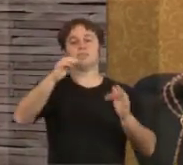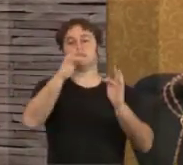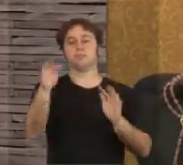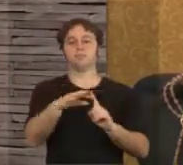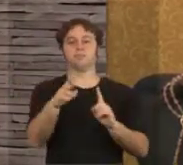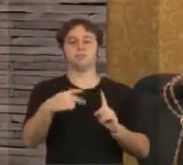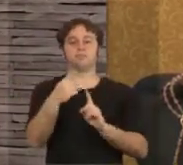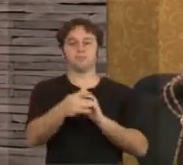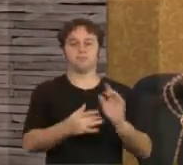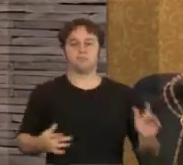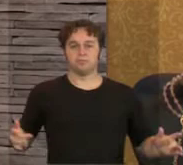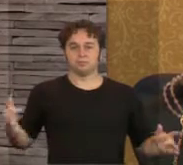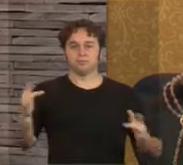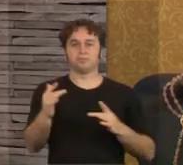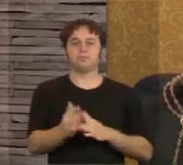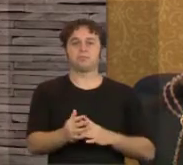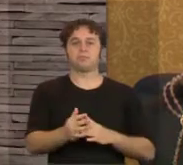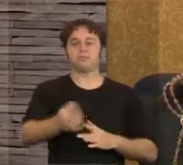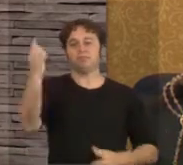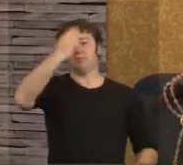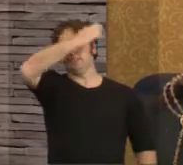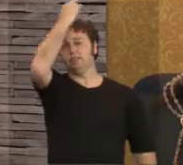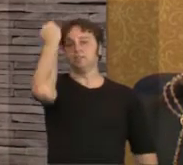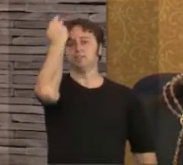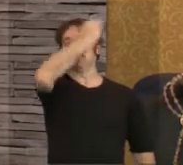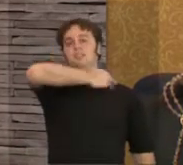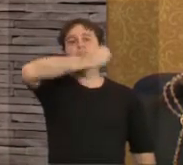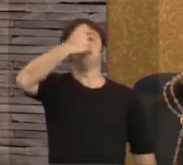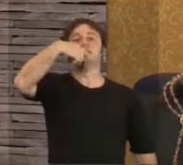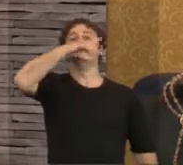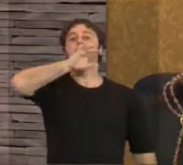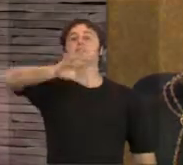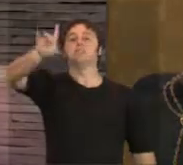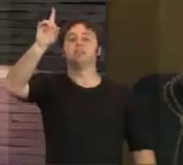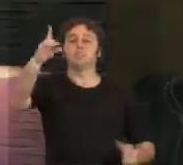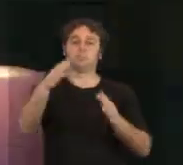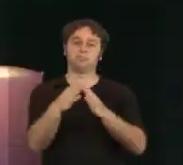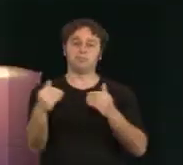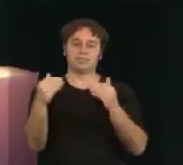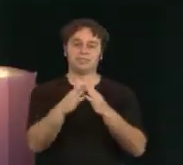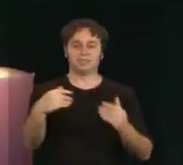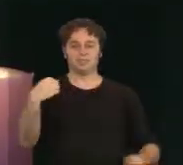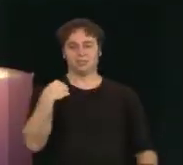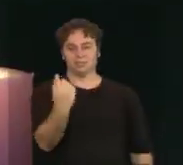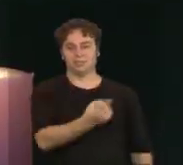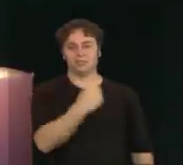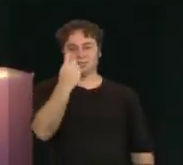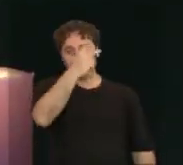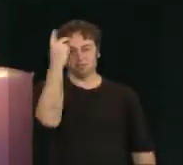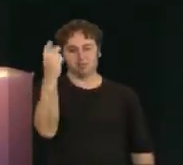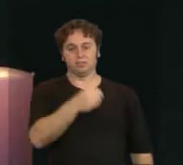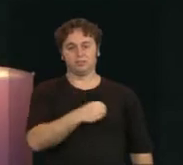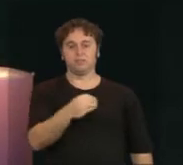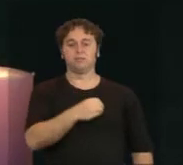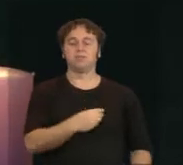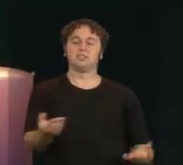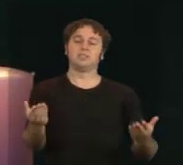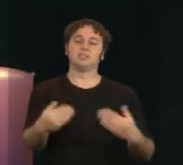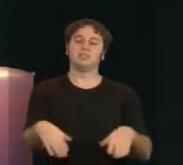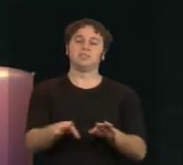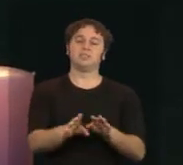sois vós entre as mulheres, e bendito é o fruto do vosso ventre, Jesus. Santa Maria, Mãe de Deus, rogai por